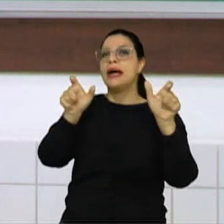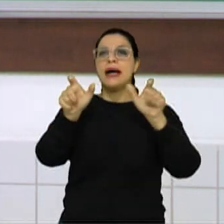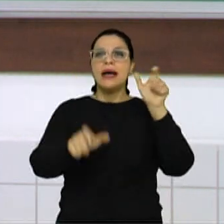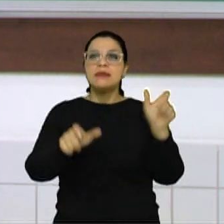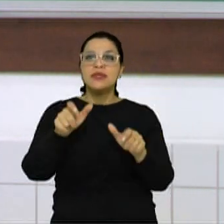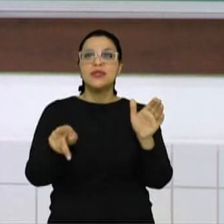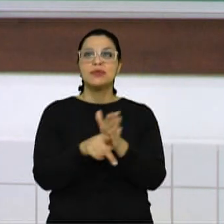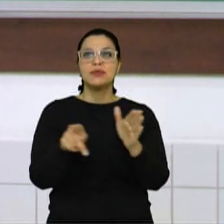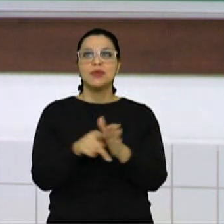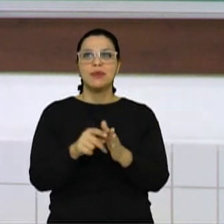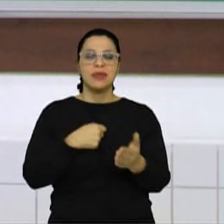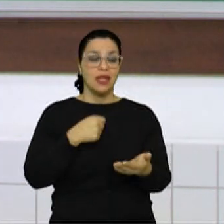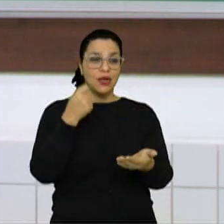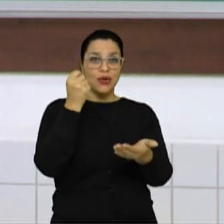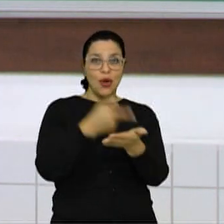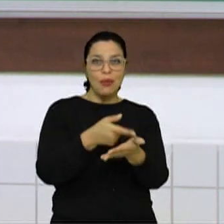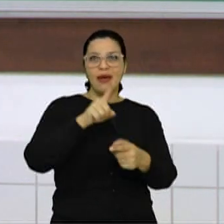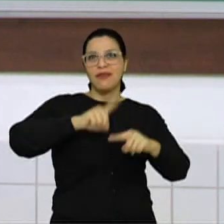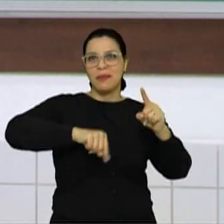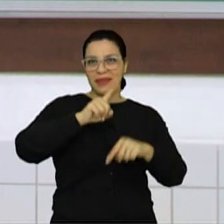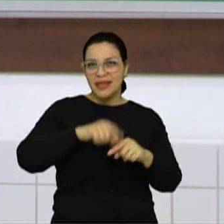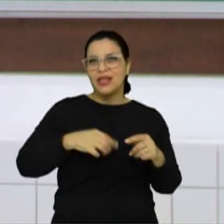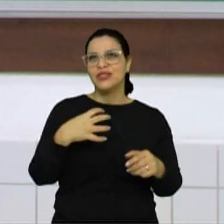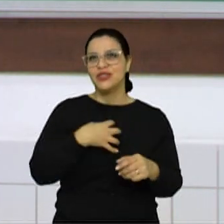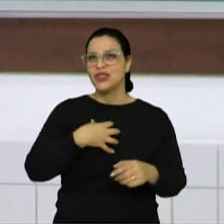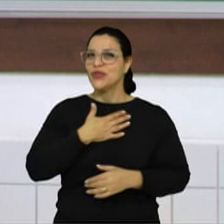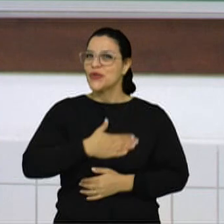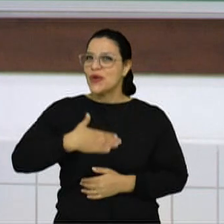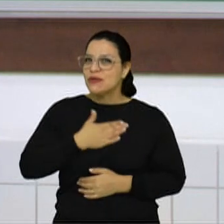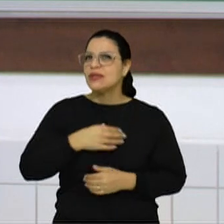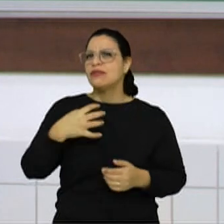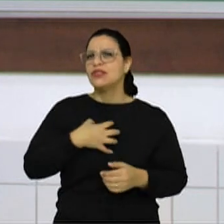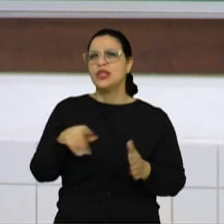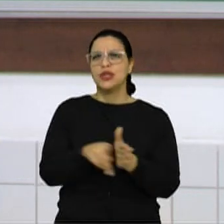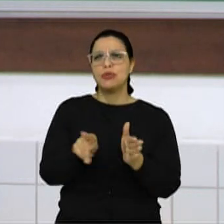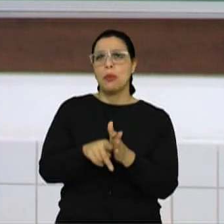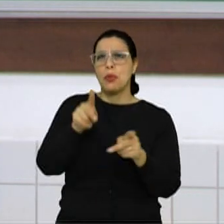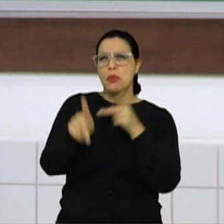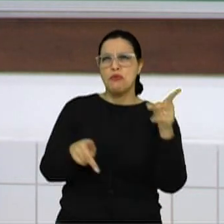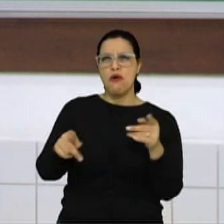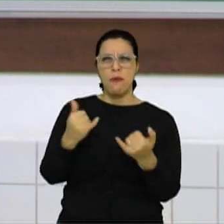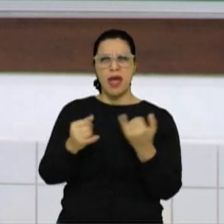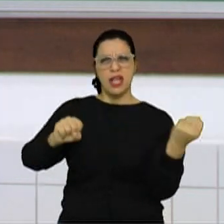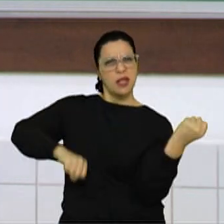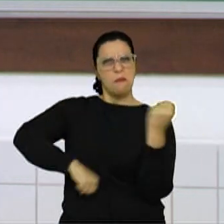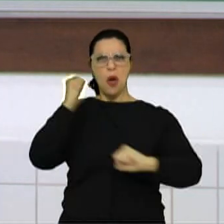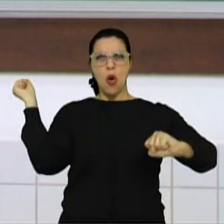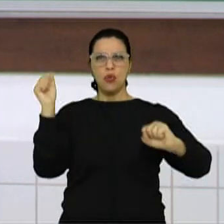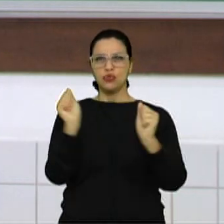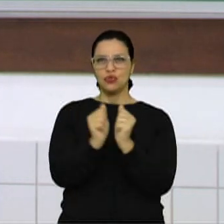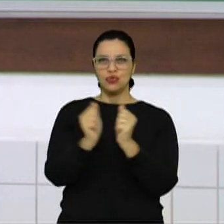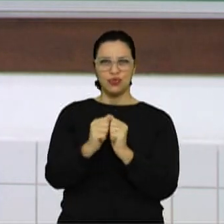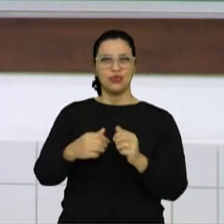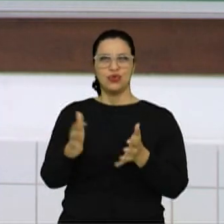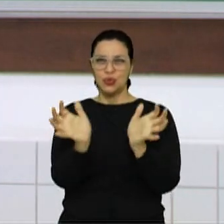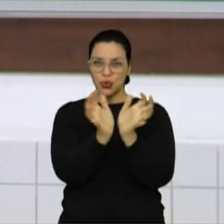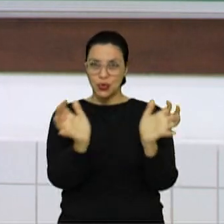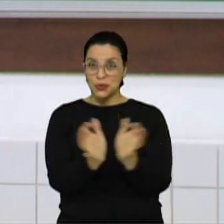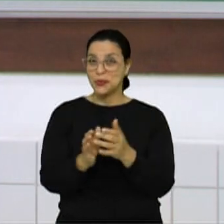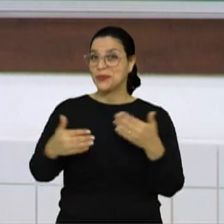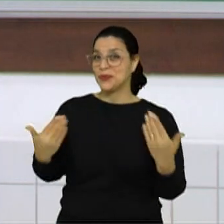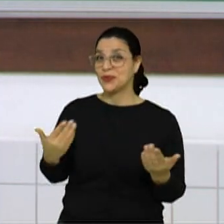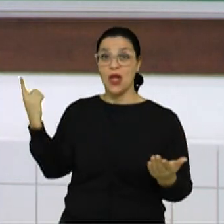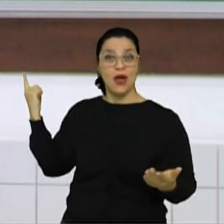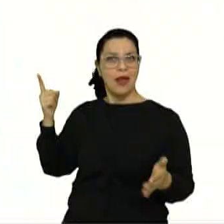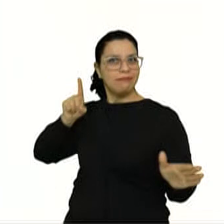público consumidor deste mesmo gosto popular, né? Essa rebeldia que eles tinham.